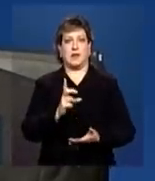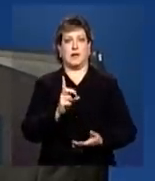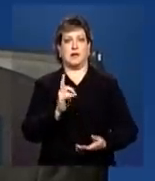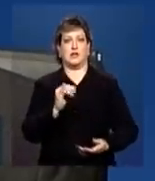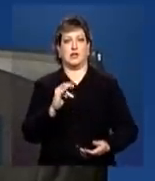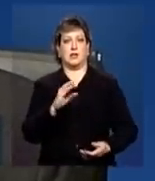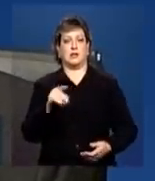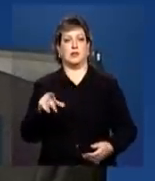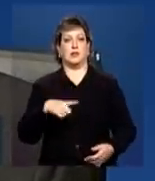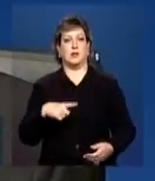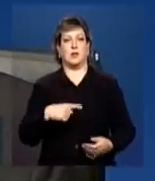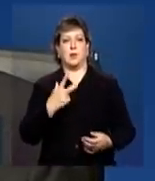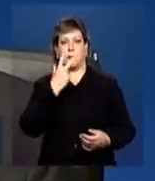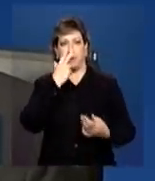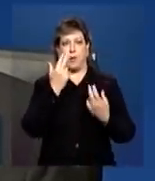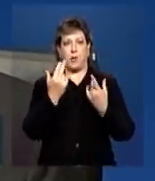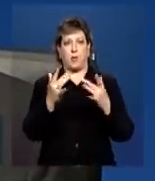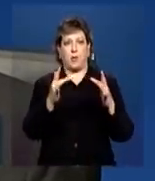numa espécie de combinado, né?